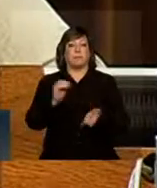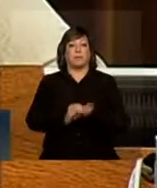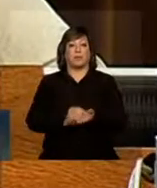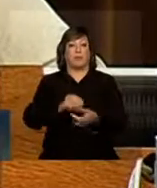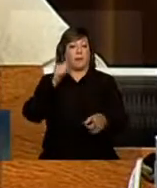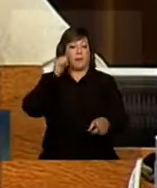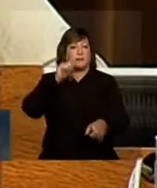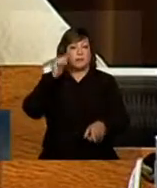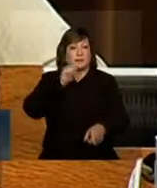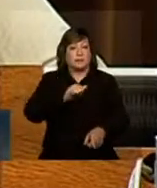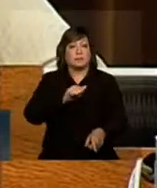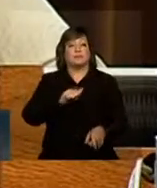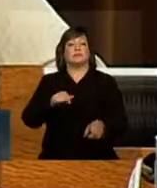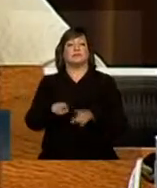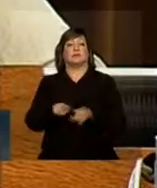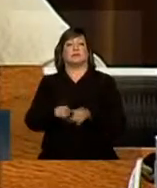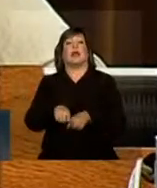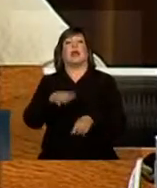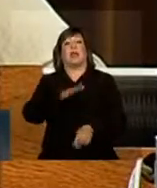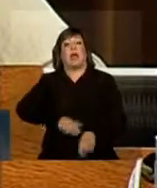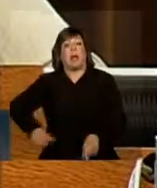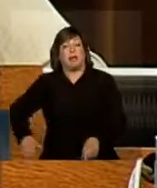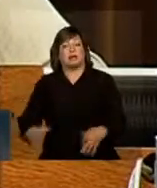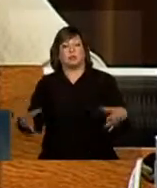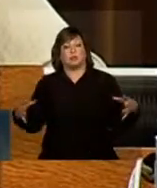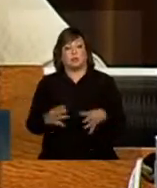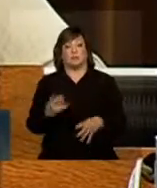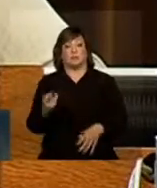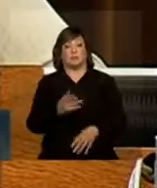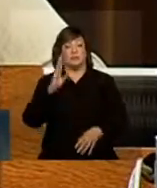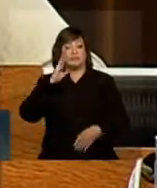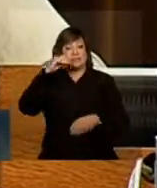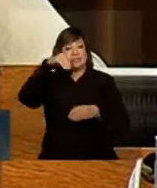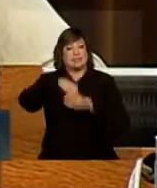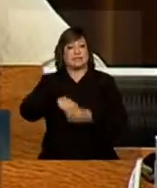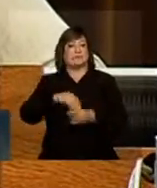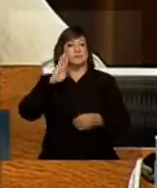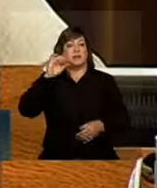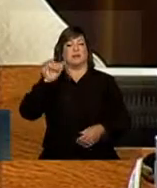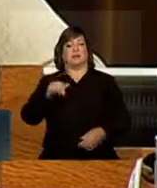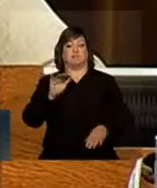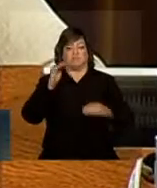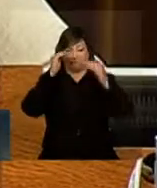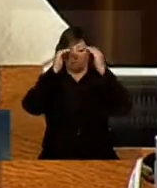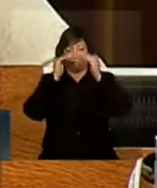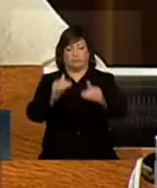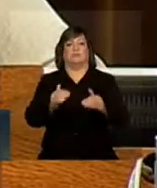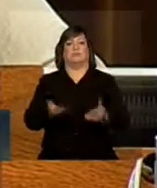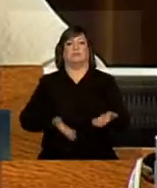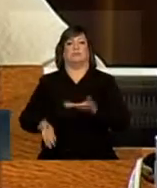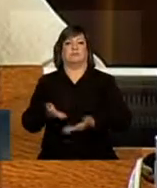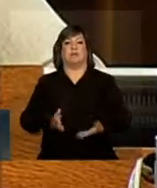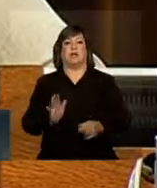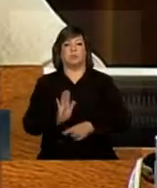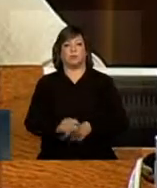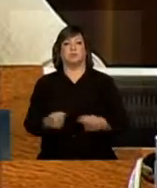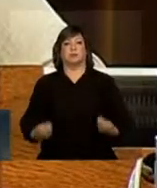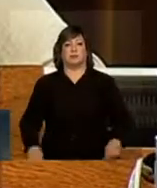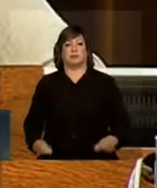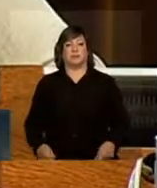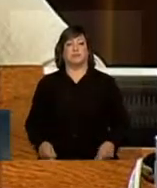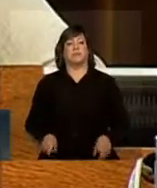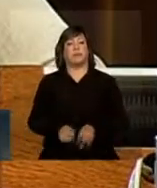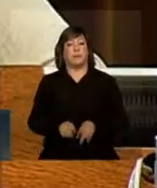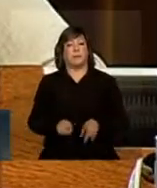e a mulher nessa agenda central do país. E outras questões que o Brasil,